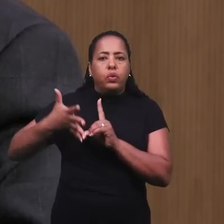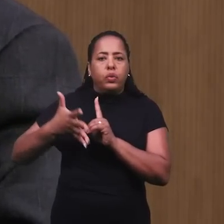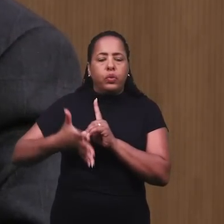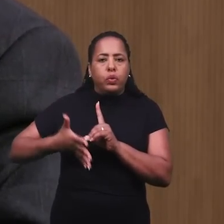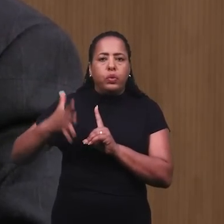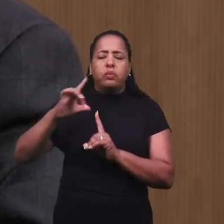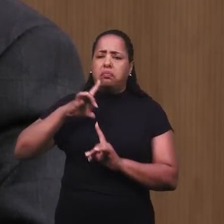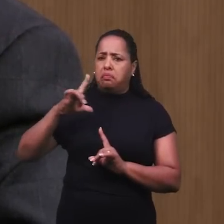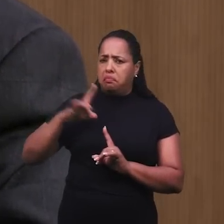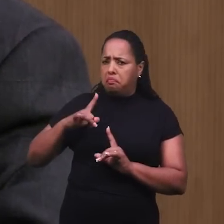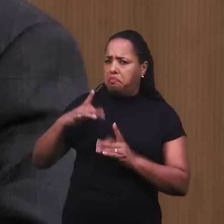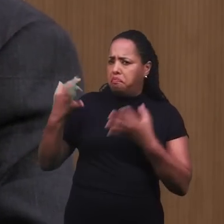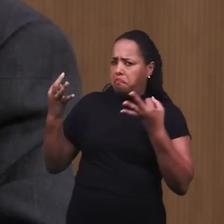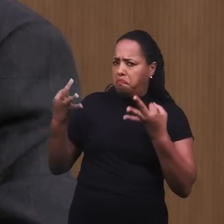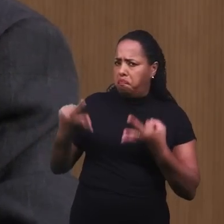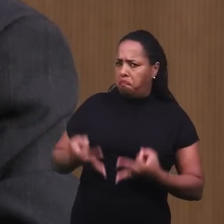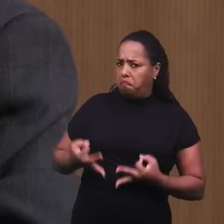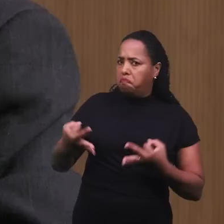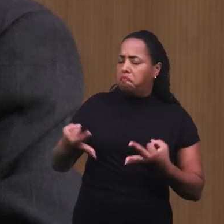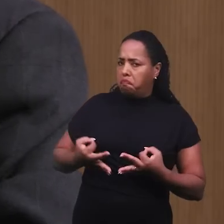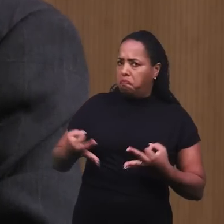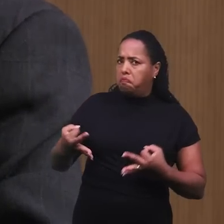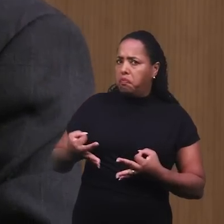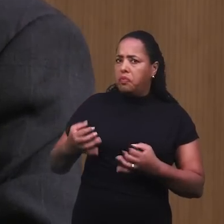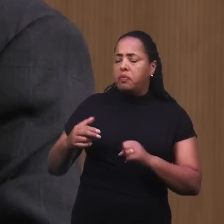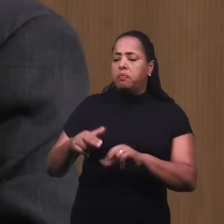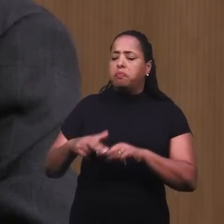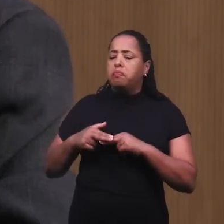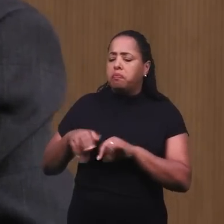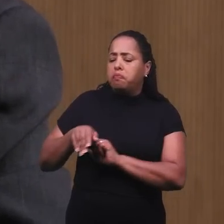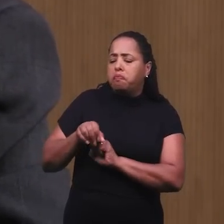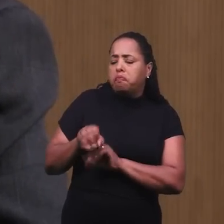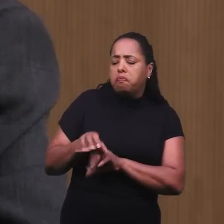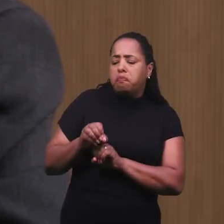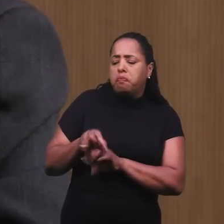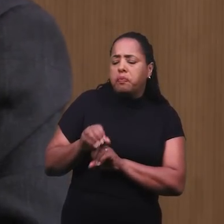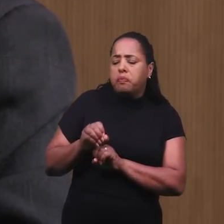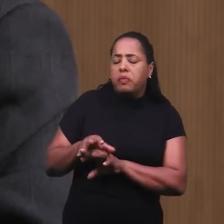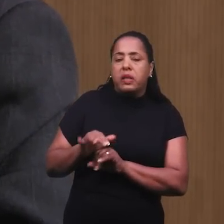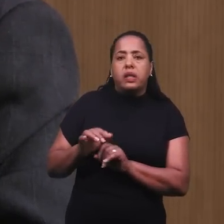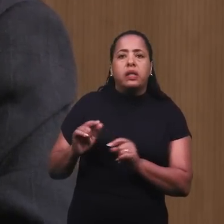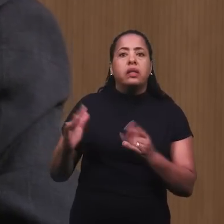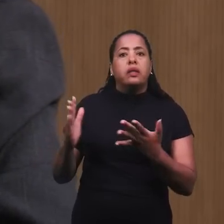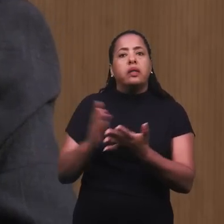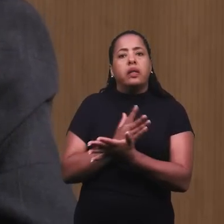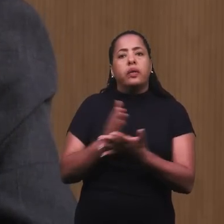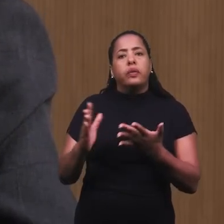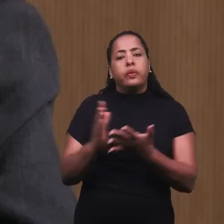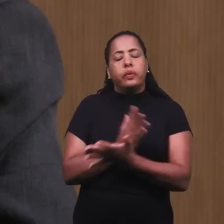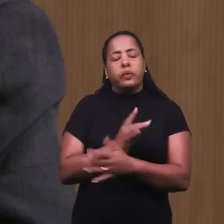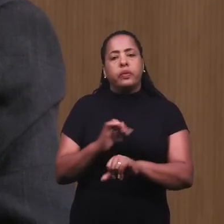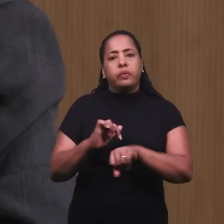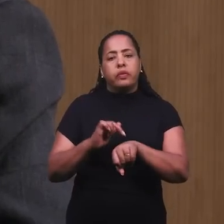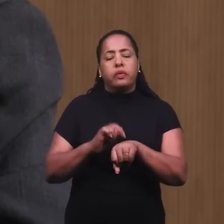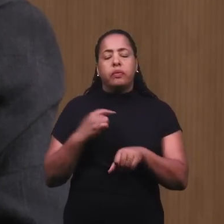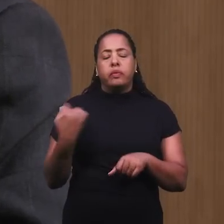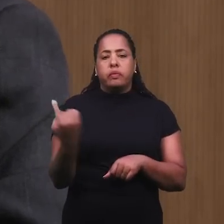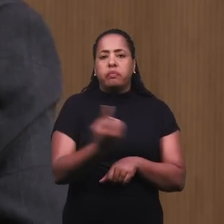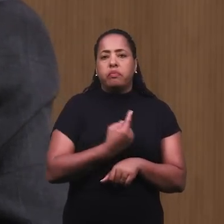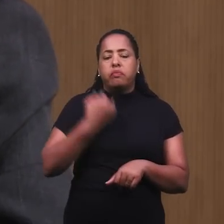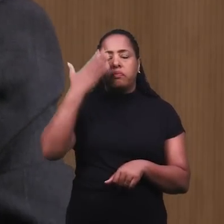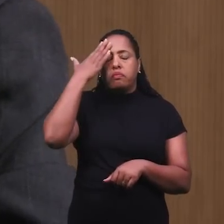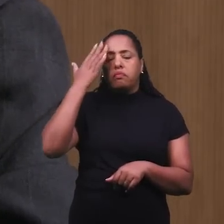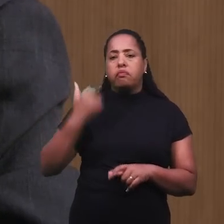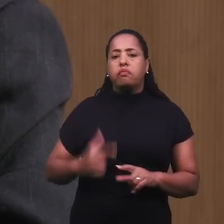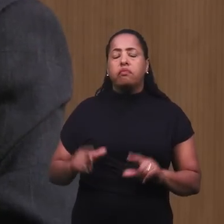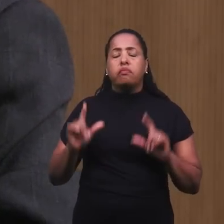que é muito bem feito, muito bem afinado, seja por aquilo que ele leciona. E algumas vezes a gente